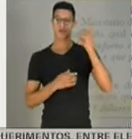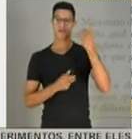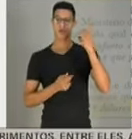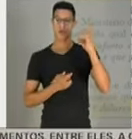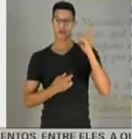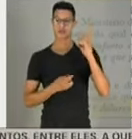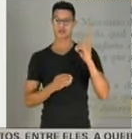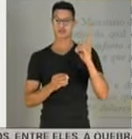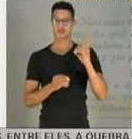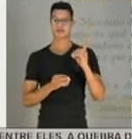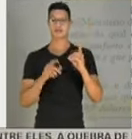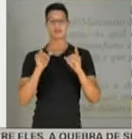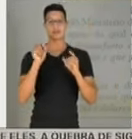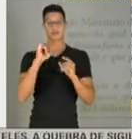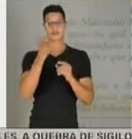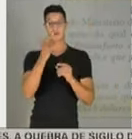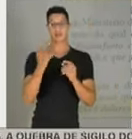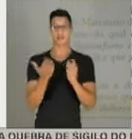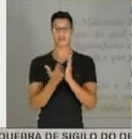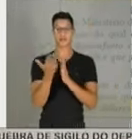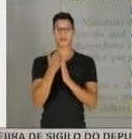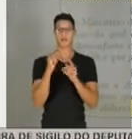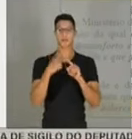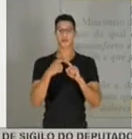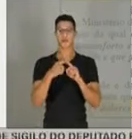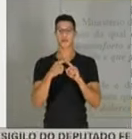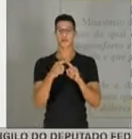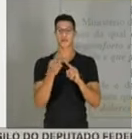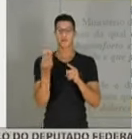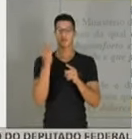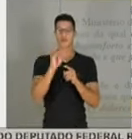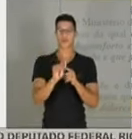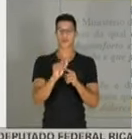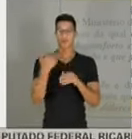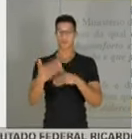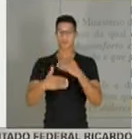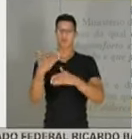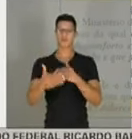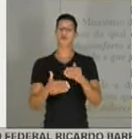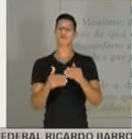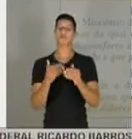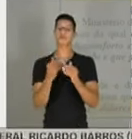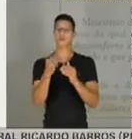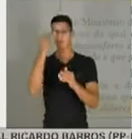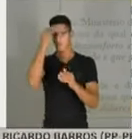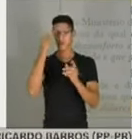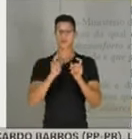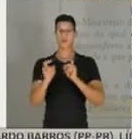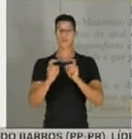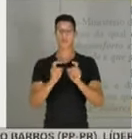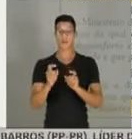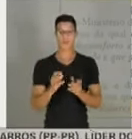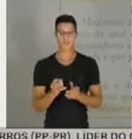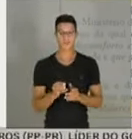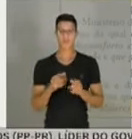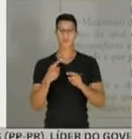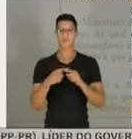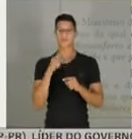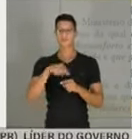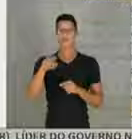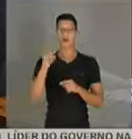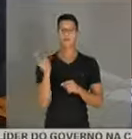dólares. Se não era 10, por que de repente não colocaram no processo essa memória de reunião? Por que